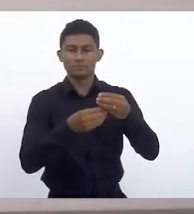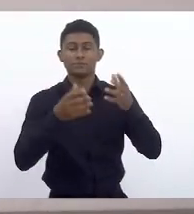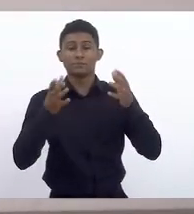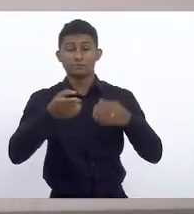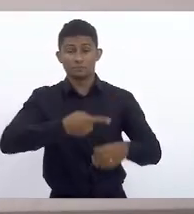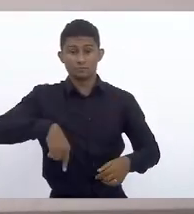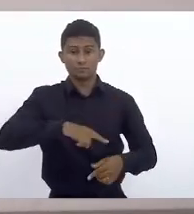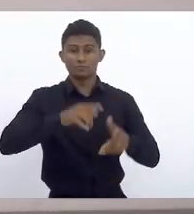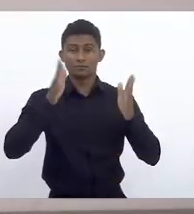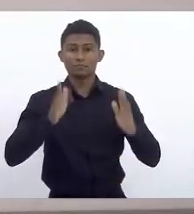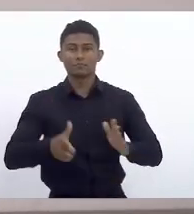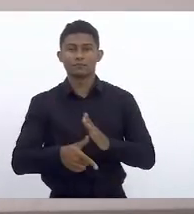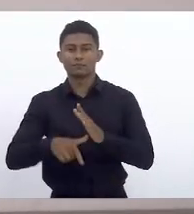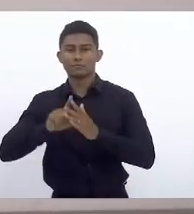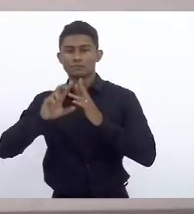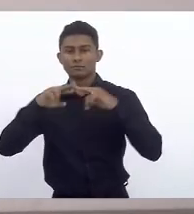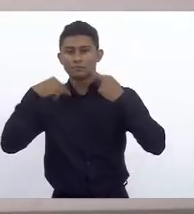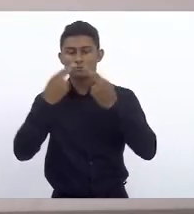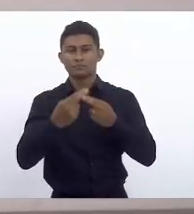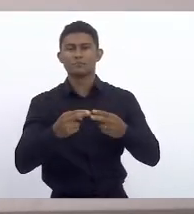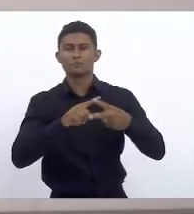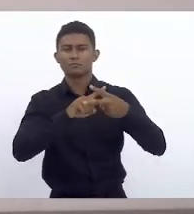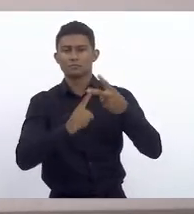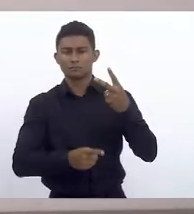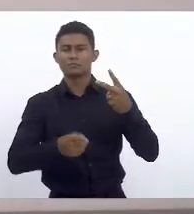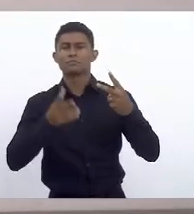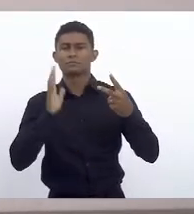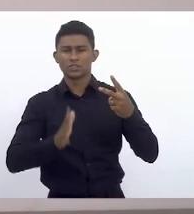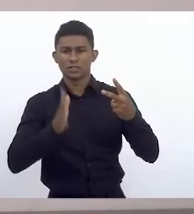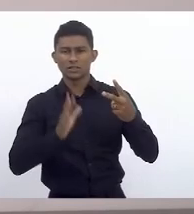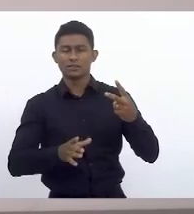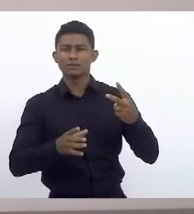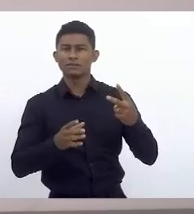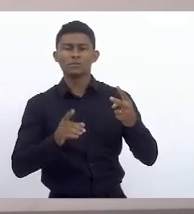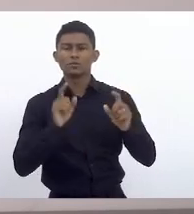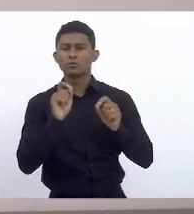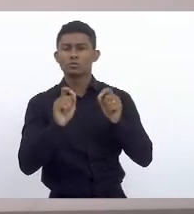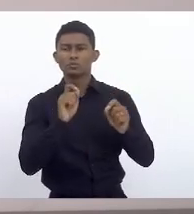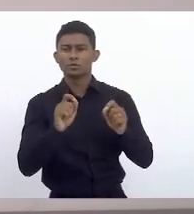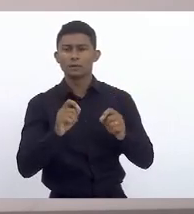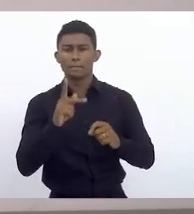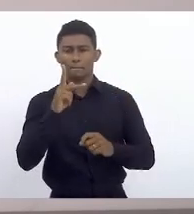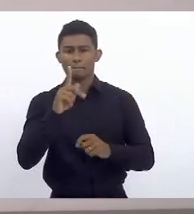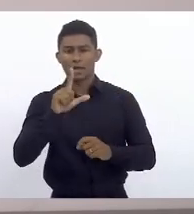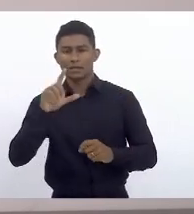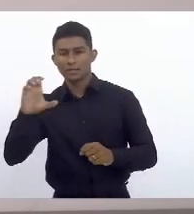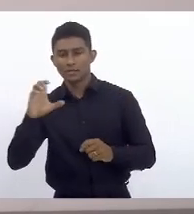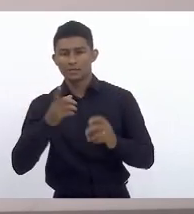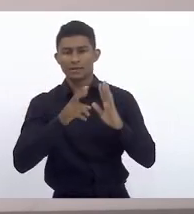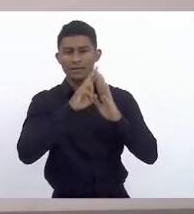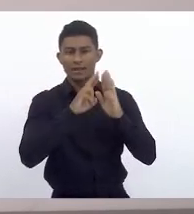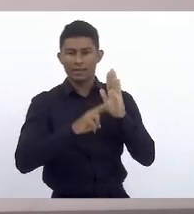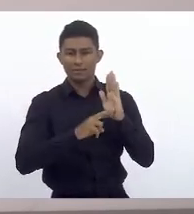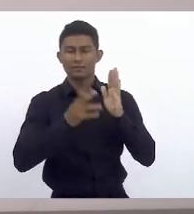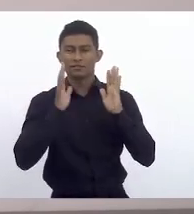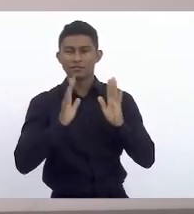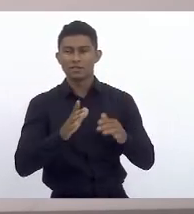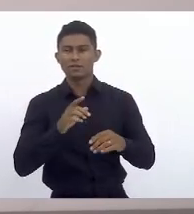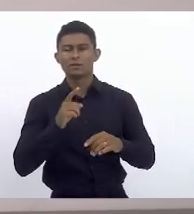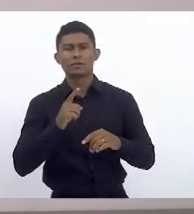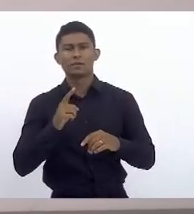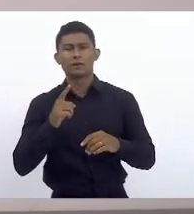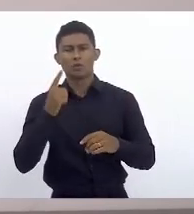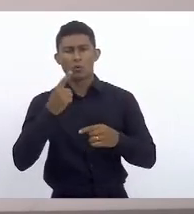em relação à própria regulamentação do PLC, uma participou Fijan,